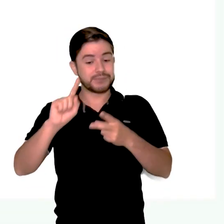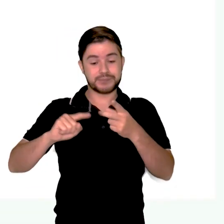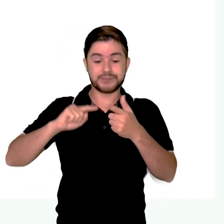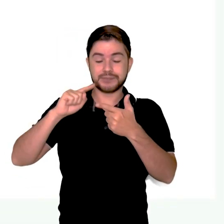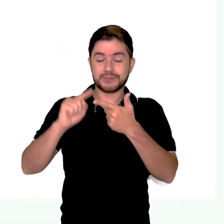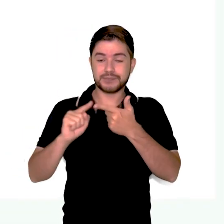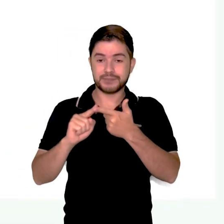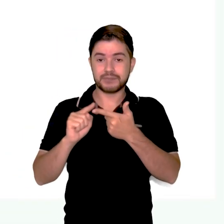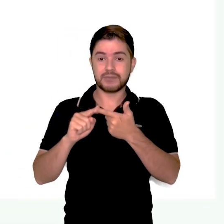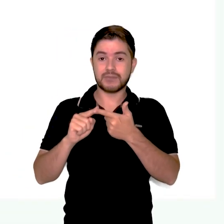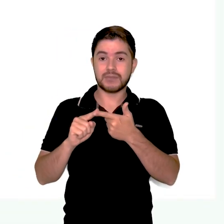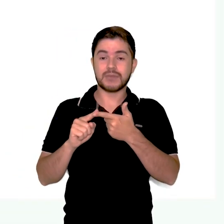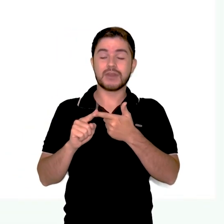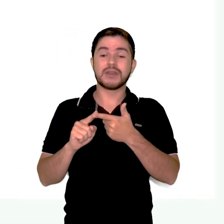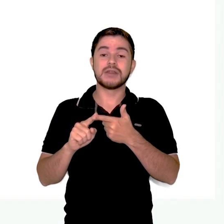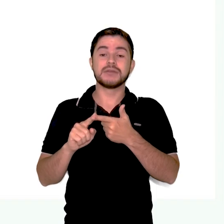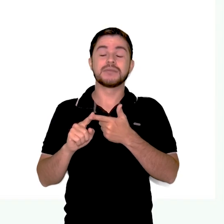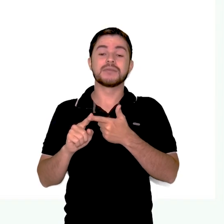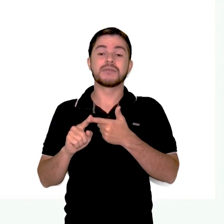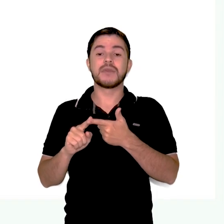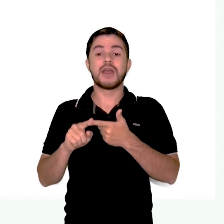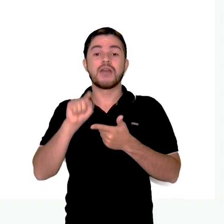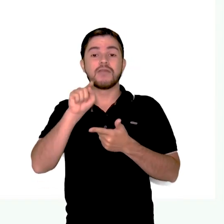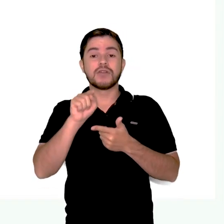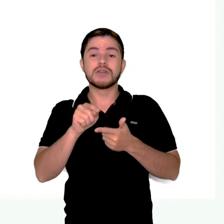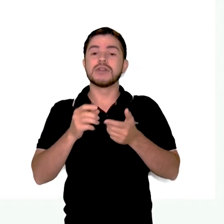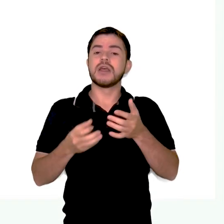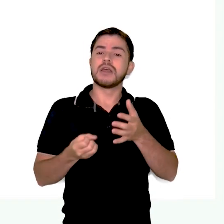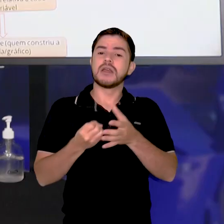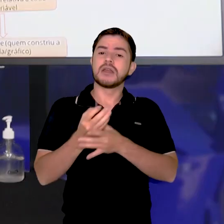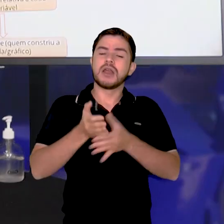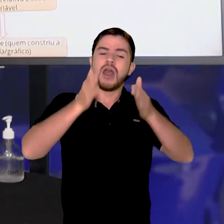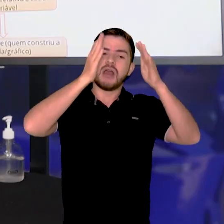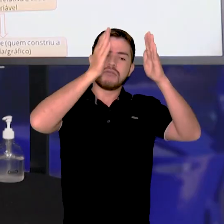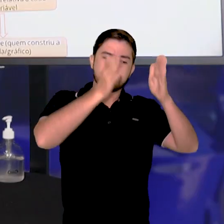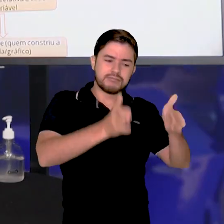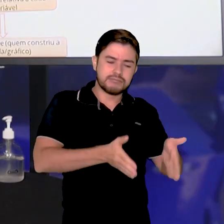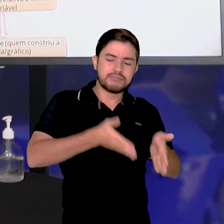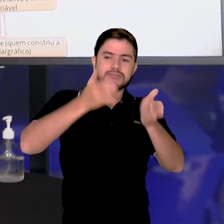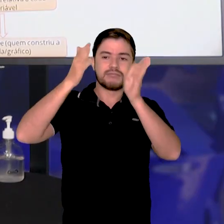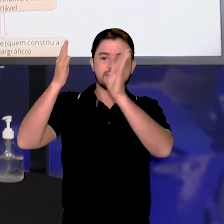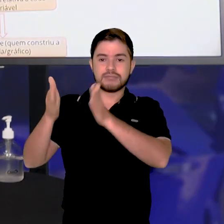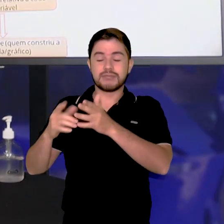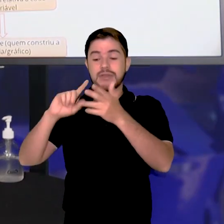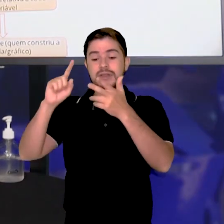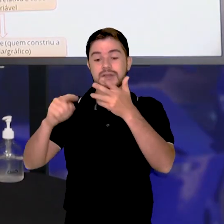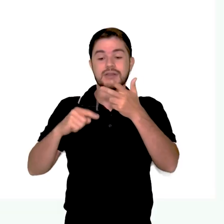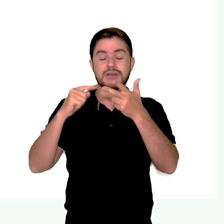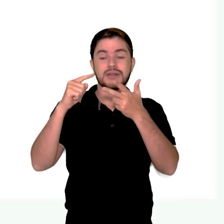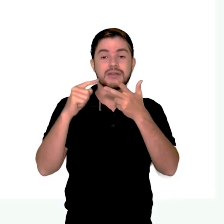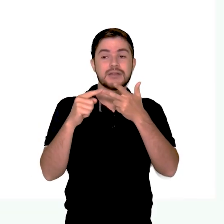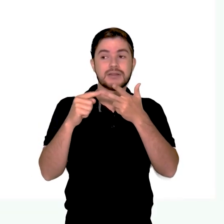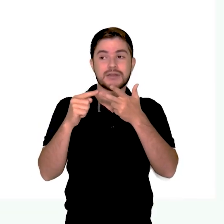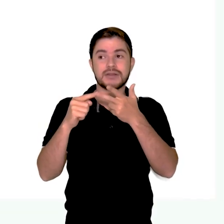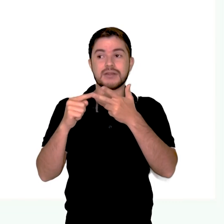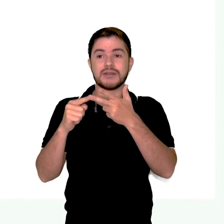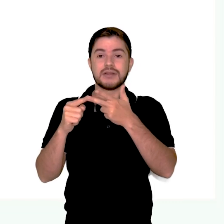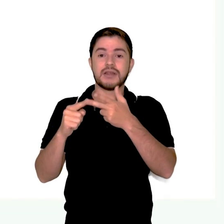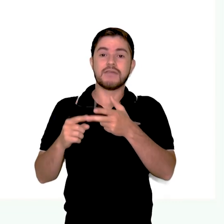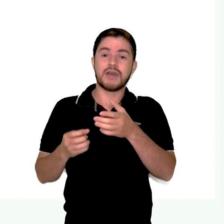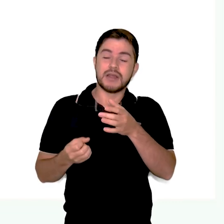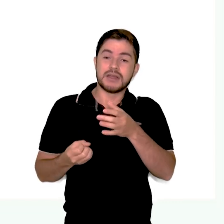vocês construírem, se for o caso da tabela, as suas colunas, tá certo? Em seguida, a gente escreve